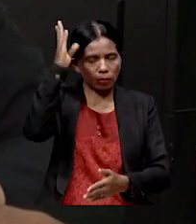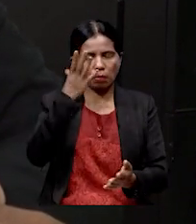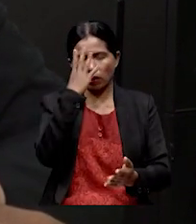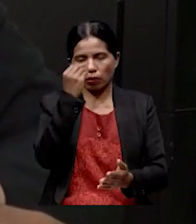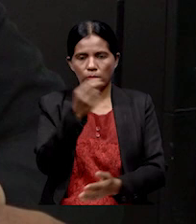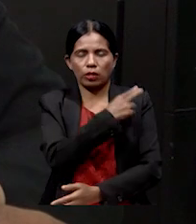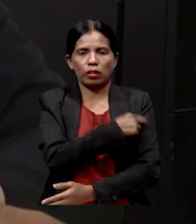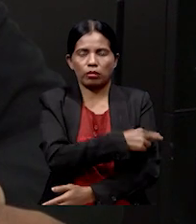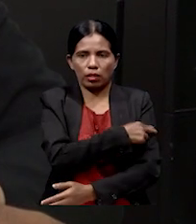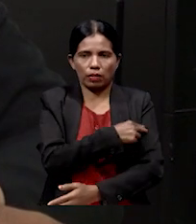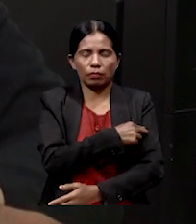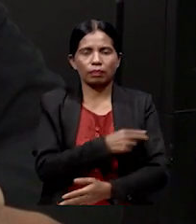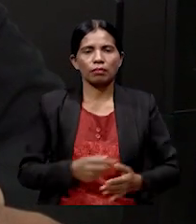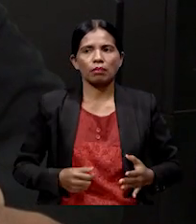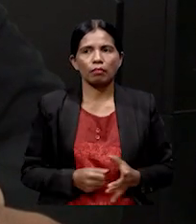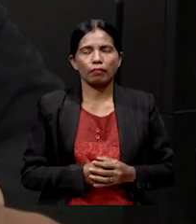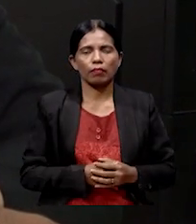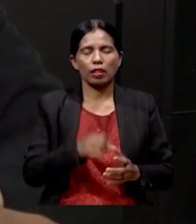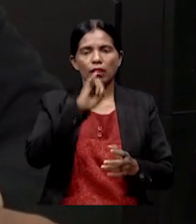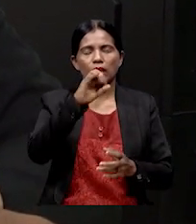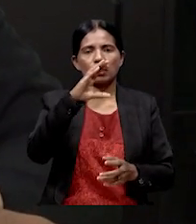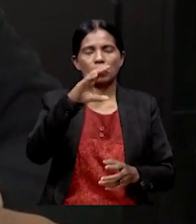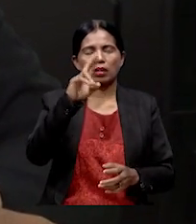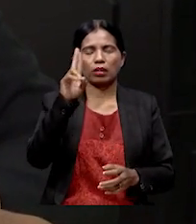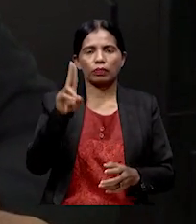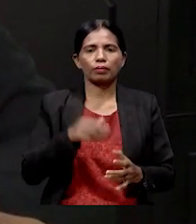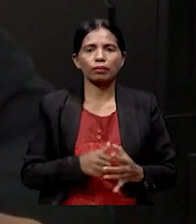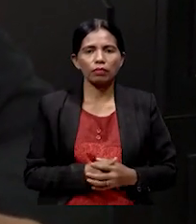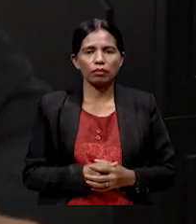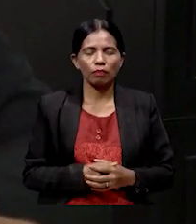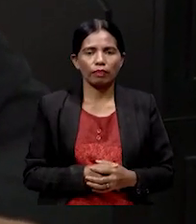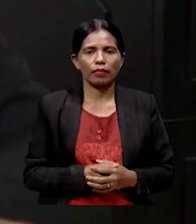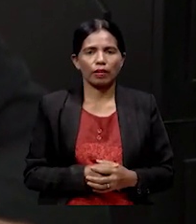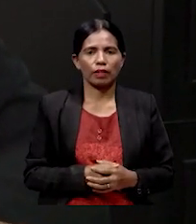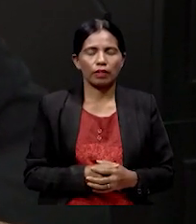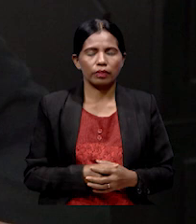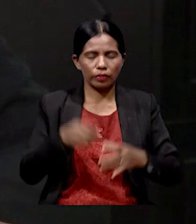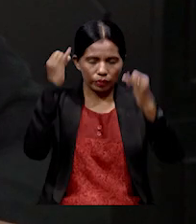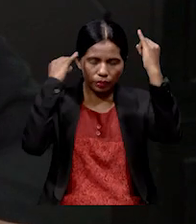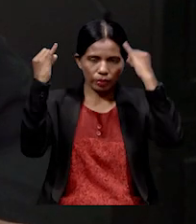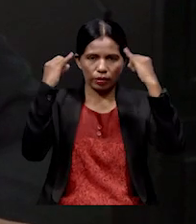intensivos ia ICU. I kondisi informasaun nebe maka durante ne